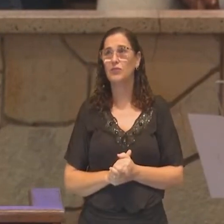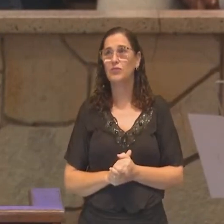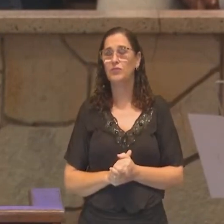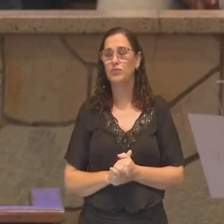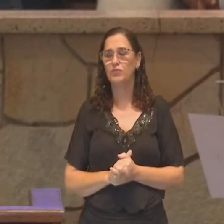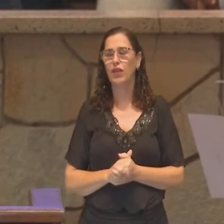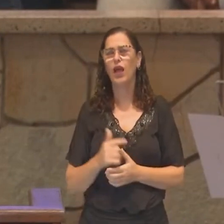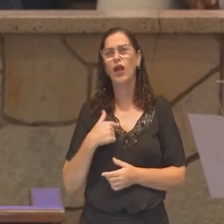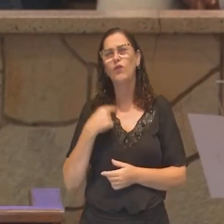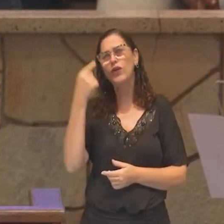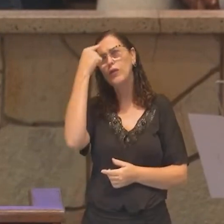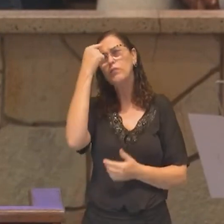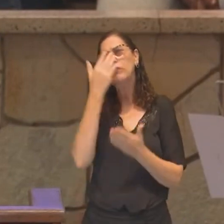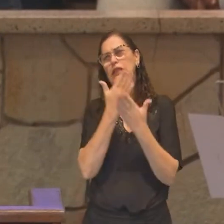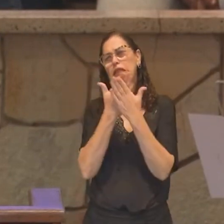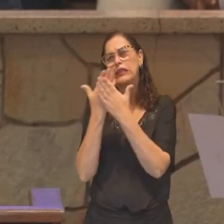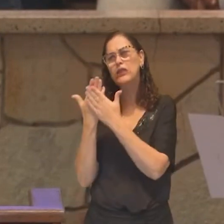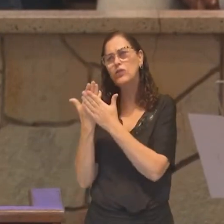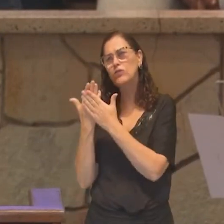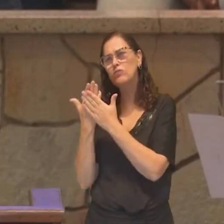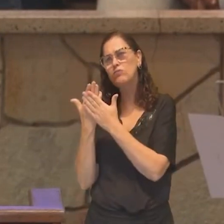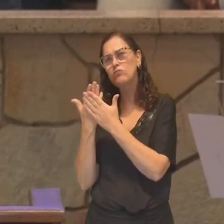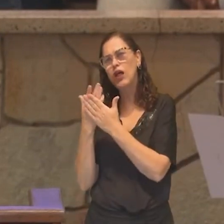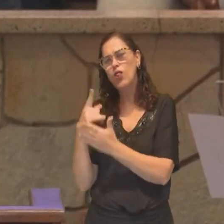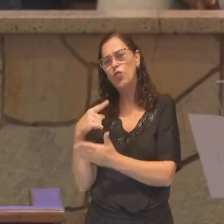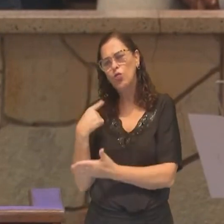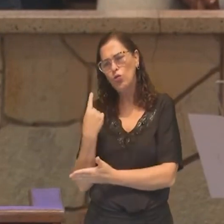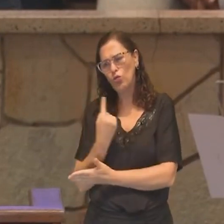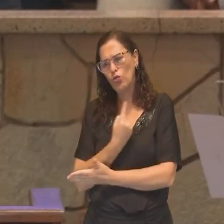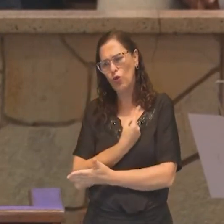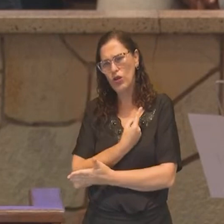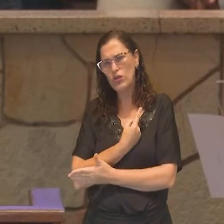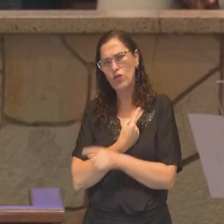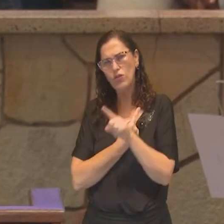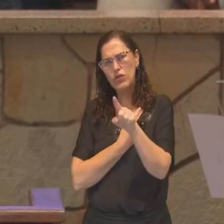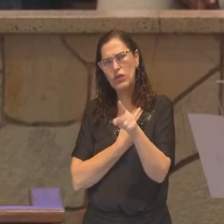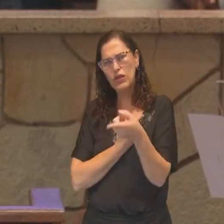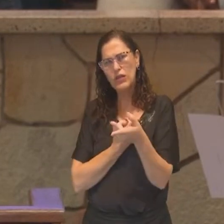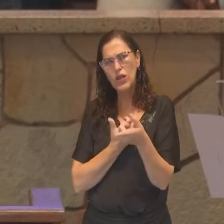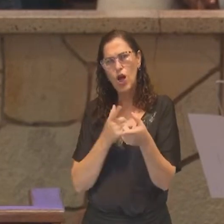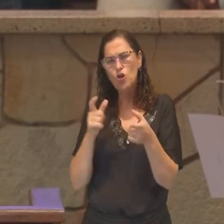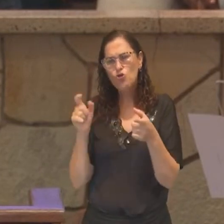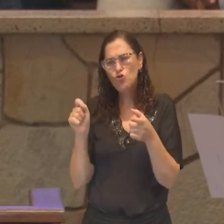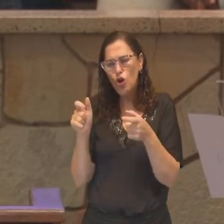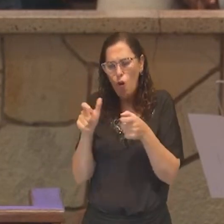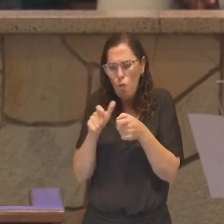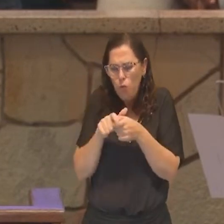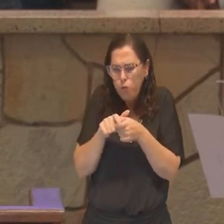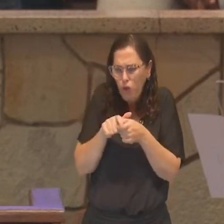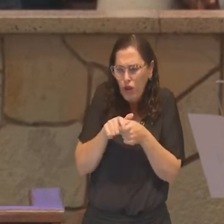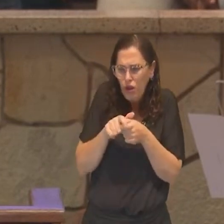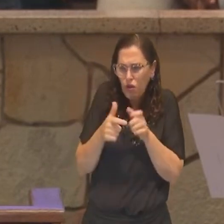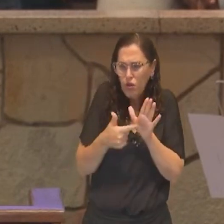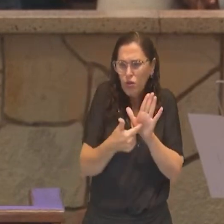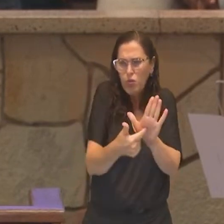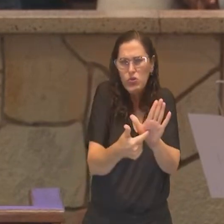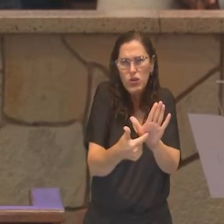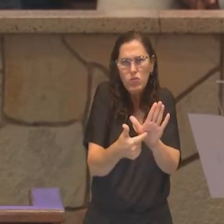Eu fiquei refletindo depois, será que nós, ou você, não tem se contentado apenas com aquilo que estão lhe